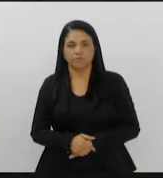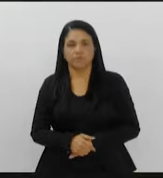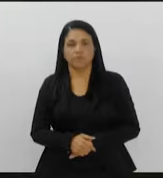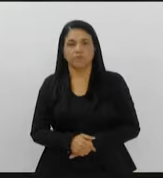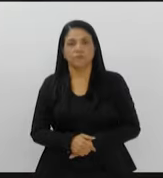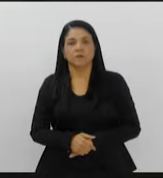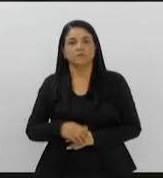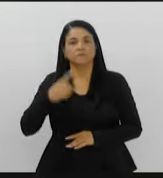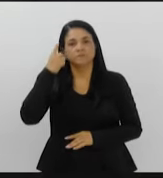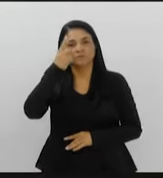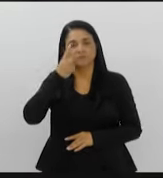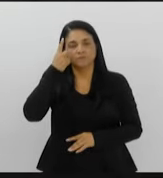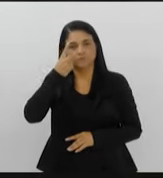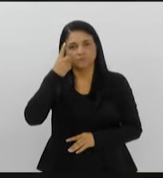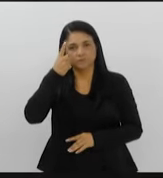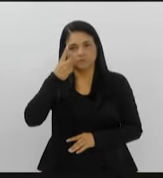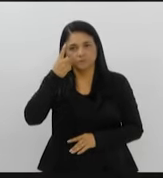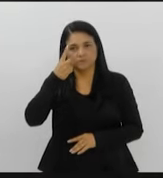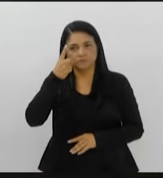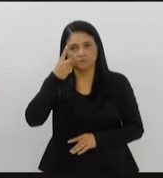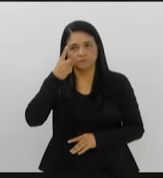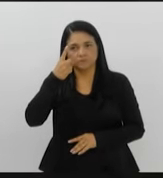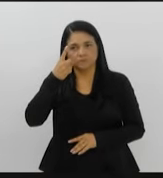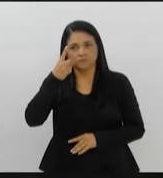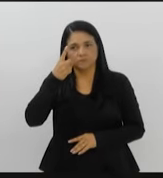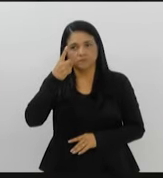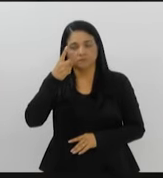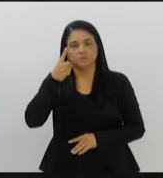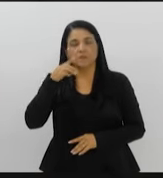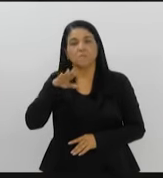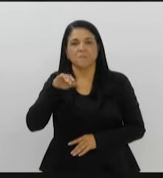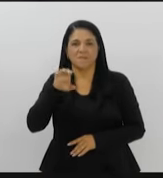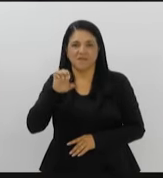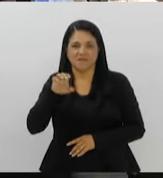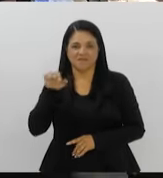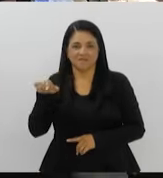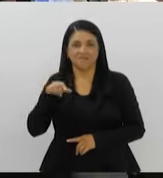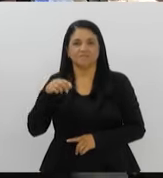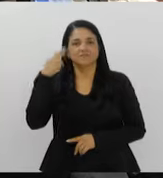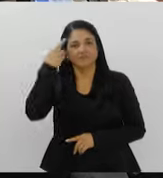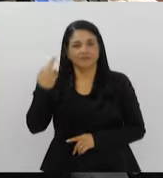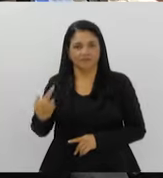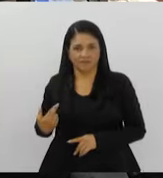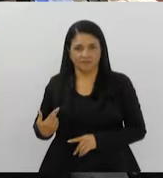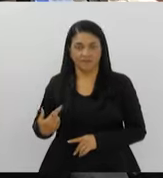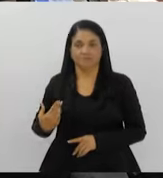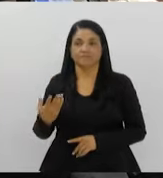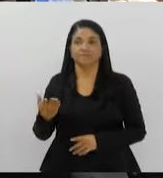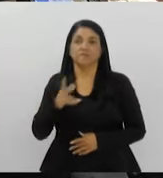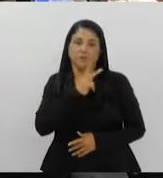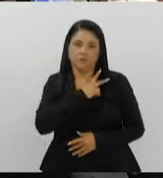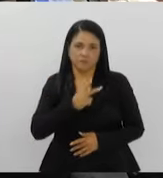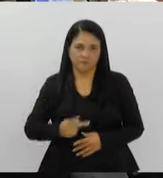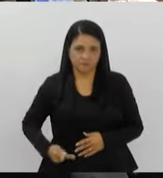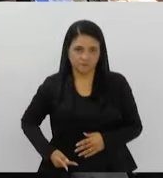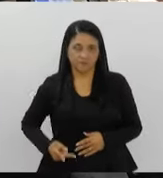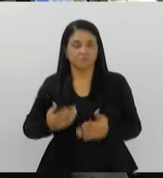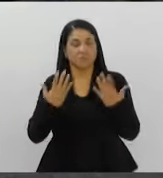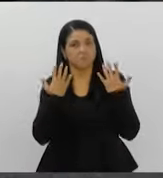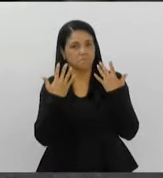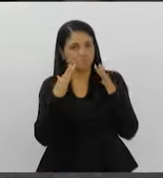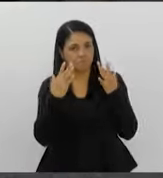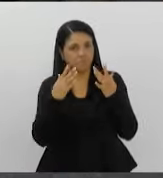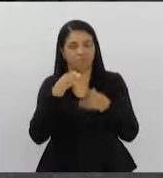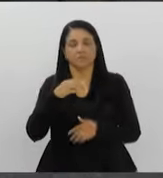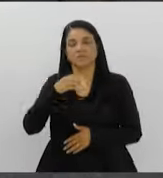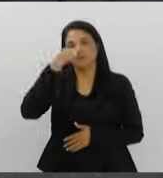Nossa nobre deputada mamãezinha Renata Souza. Senhor presidente, primeiro parabenizar a